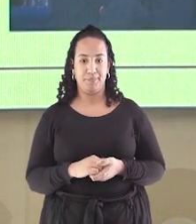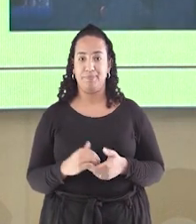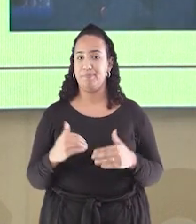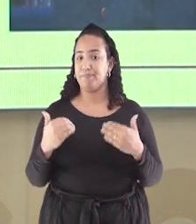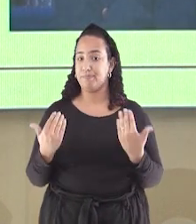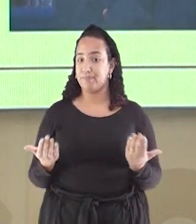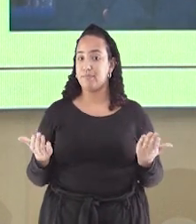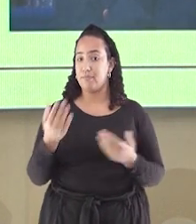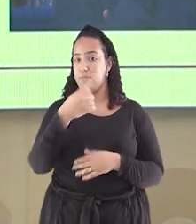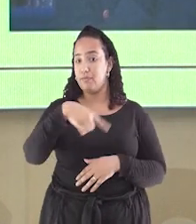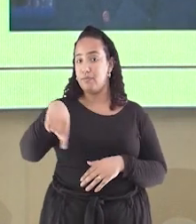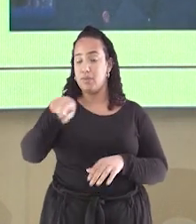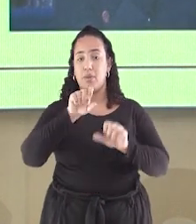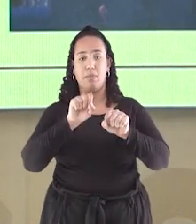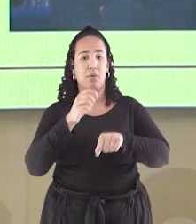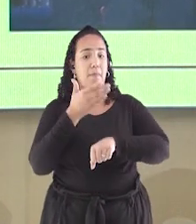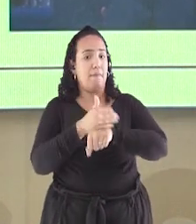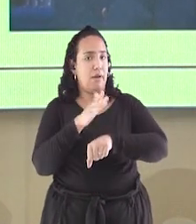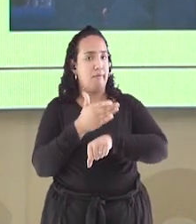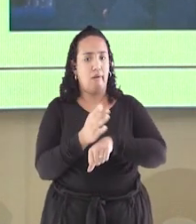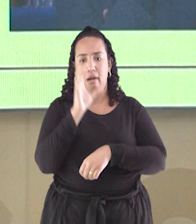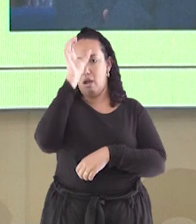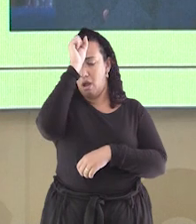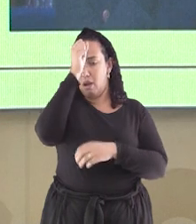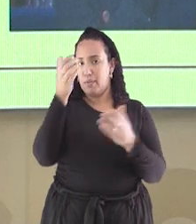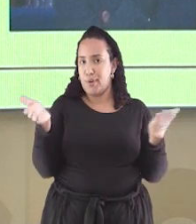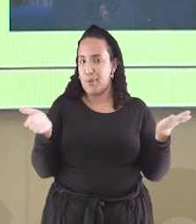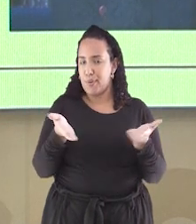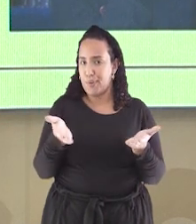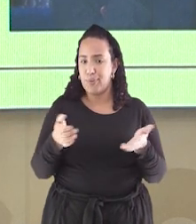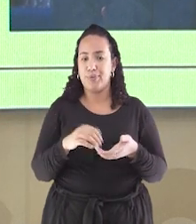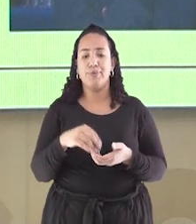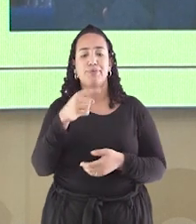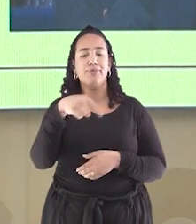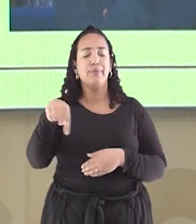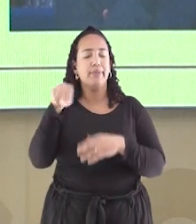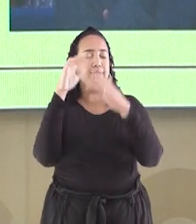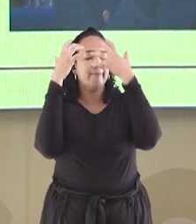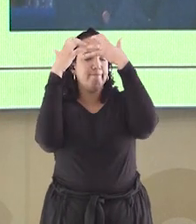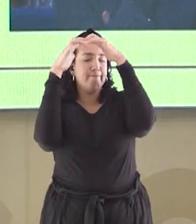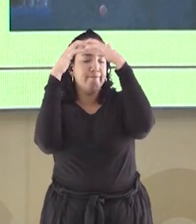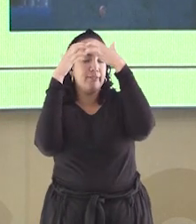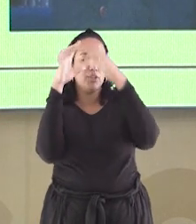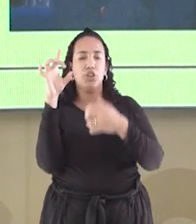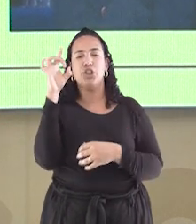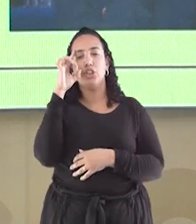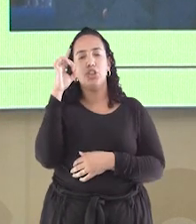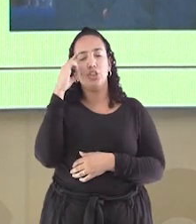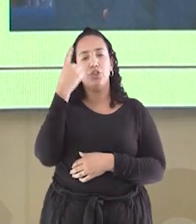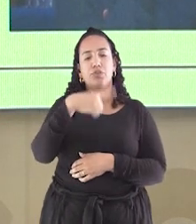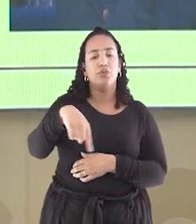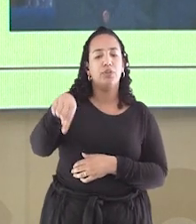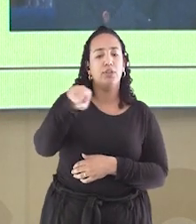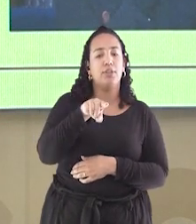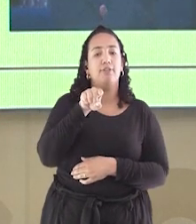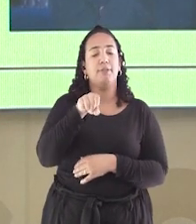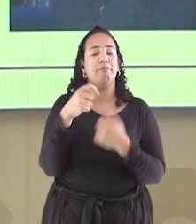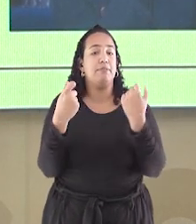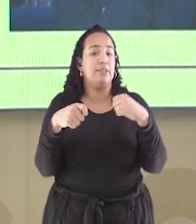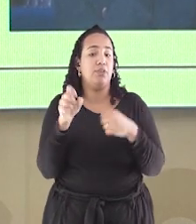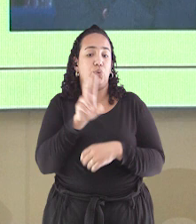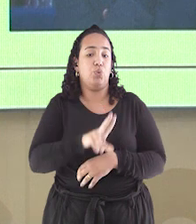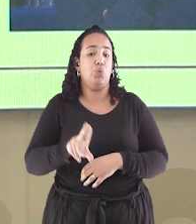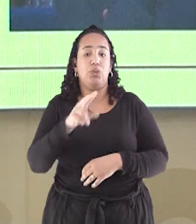Então, que tal praticar um pouco do que aprendeu? Reflita sobre as situações do seu dia a dia em que você